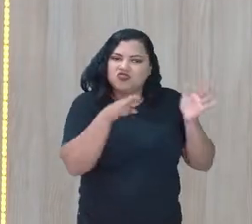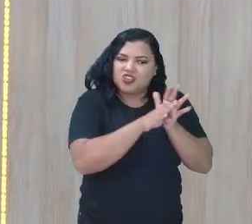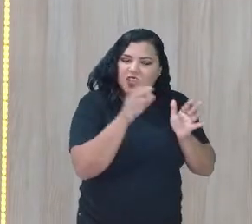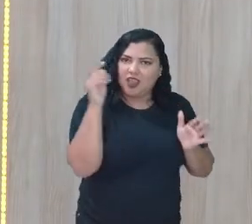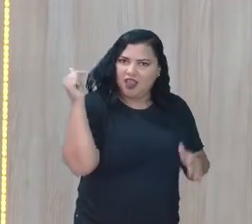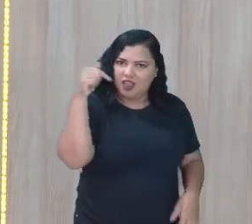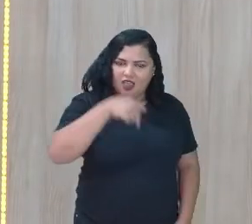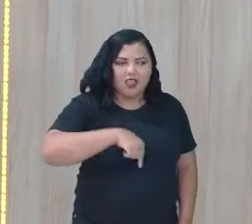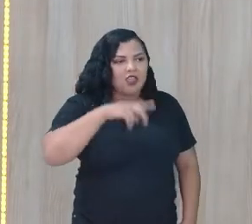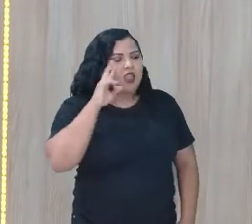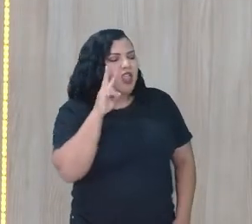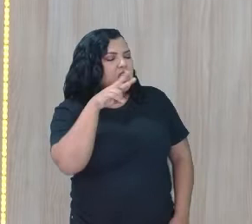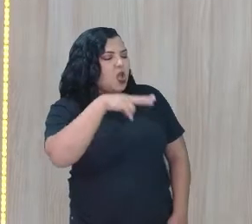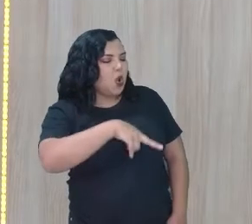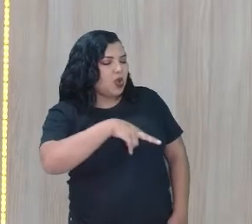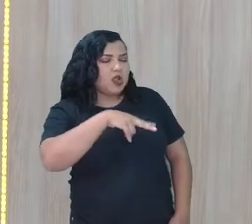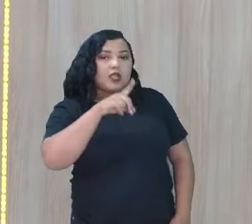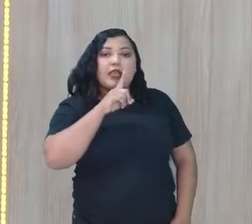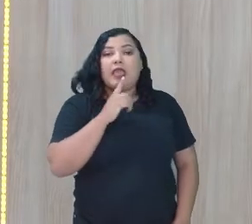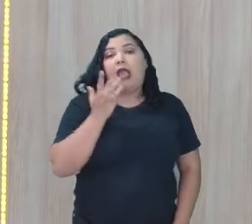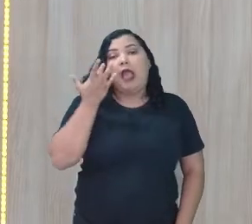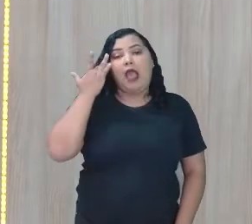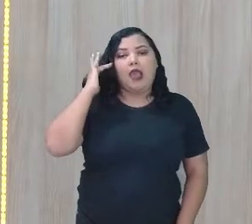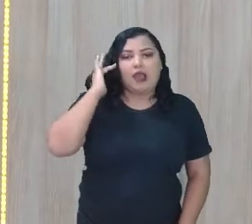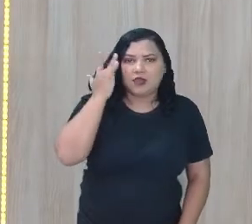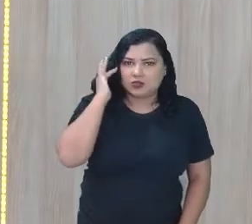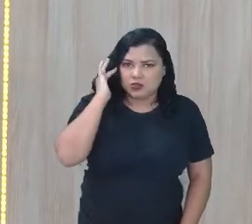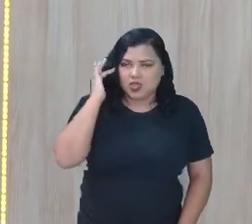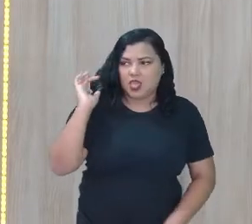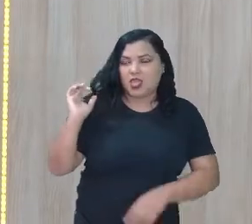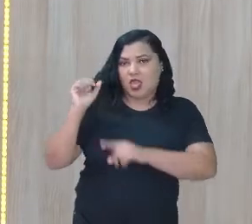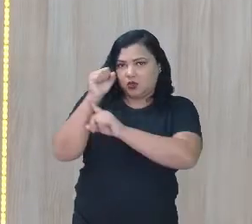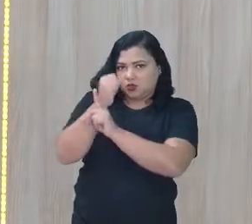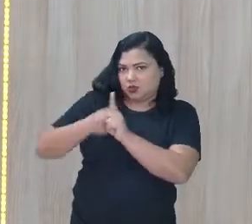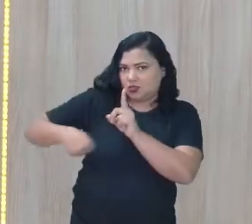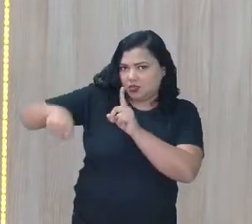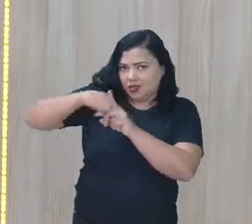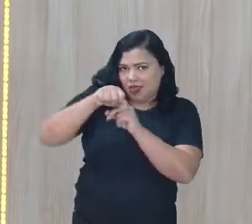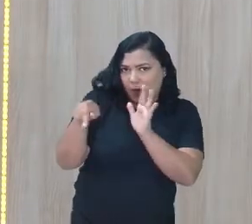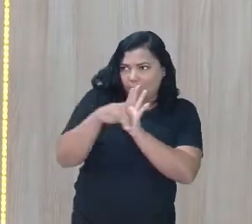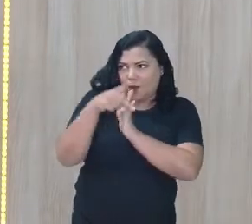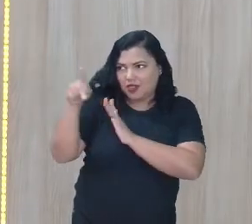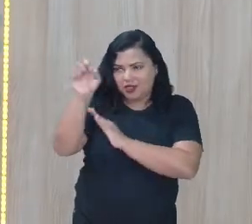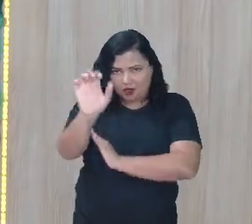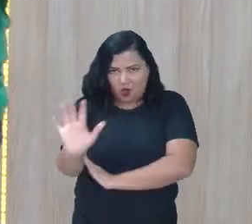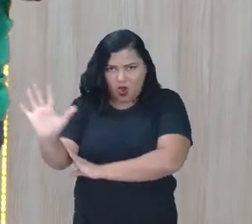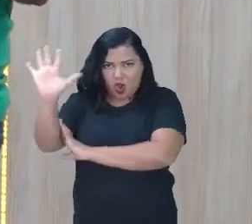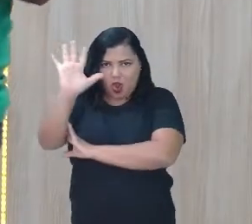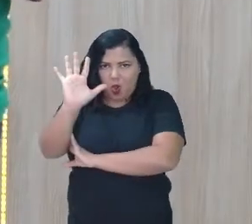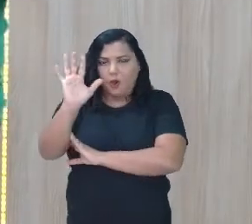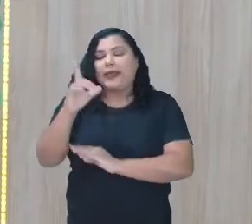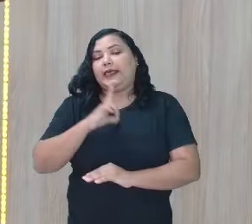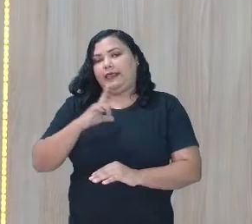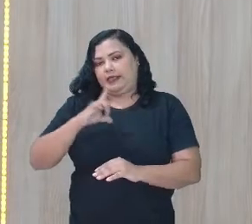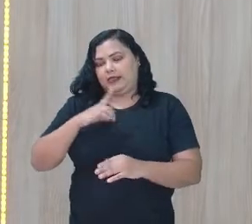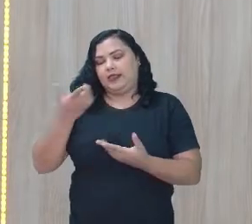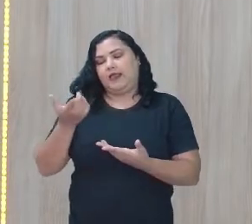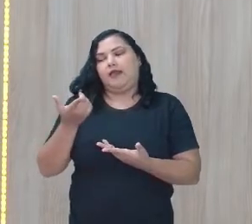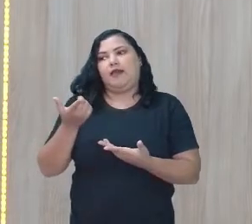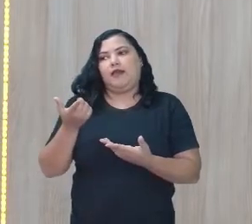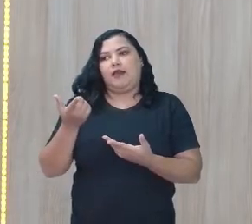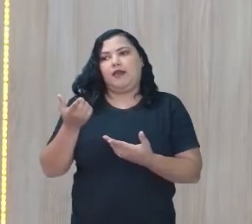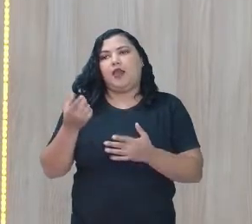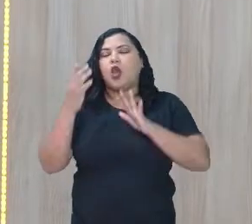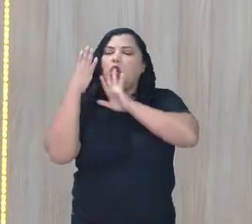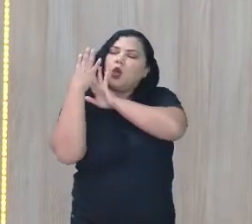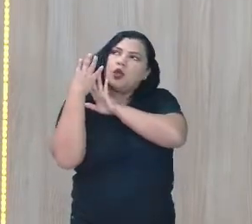uma perspectiva de civilização europeia, né, de tendência judaico-cristã, e